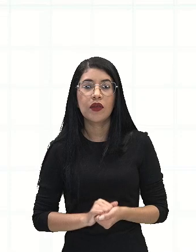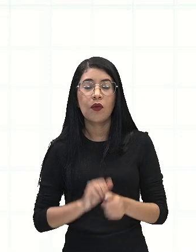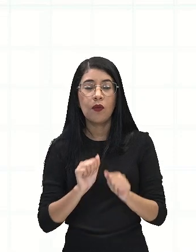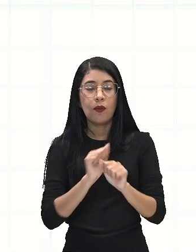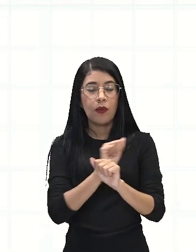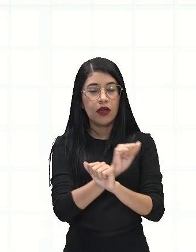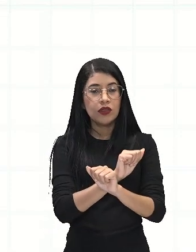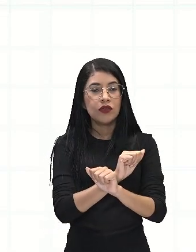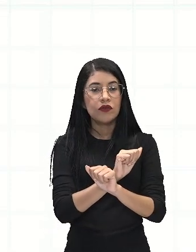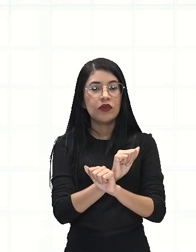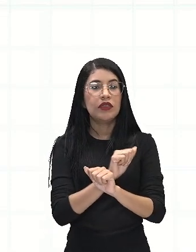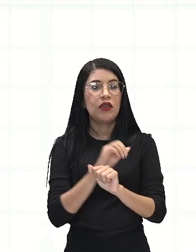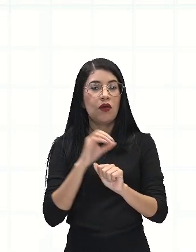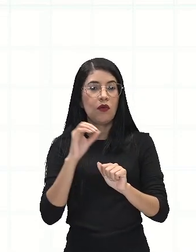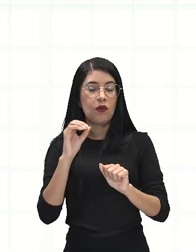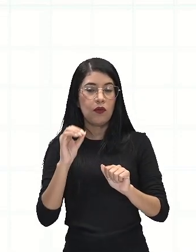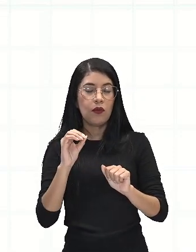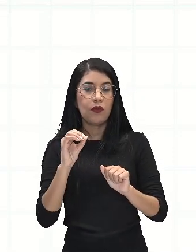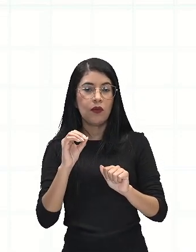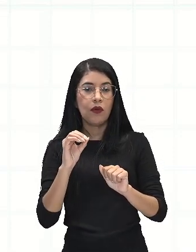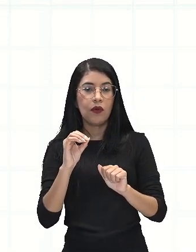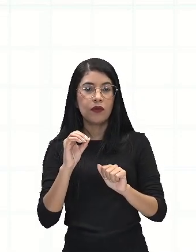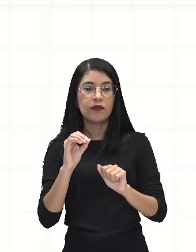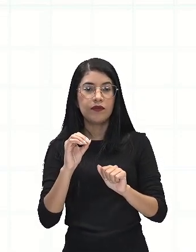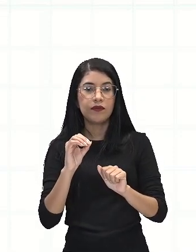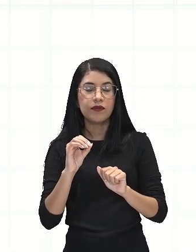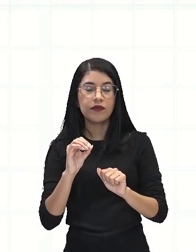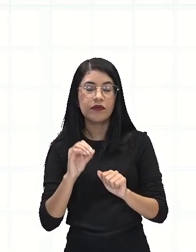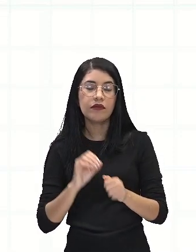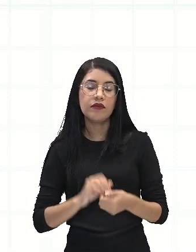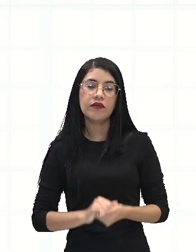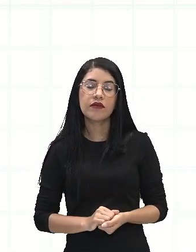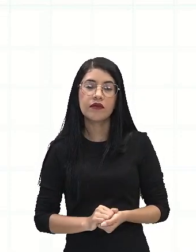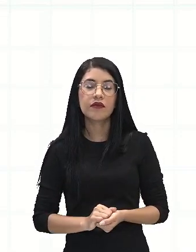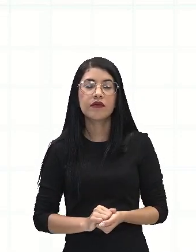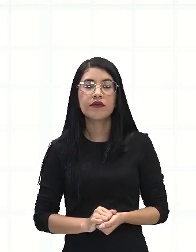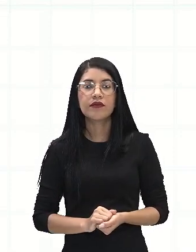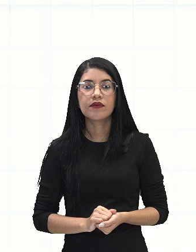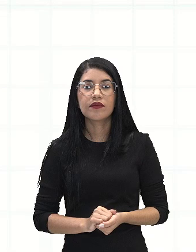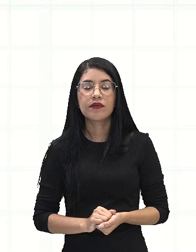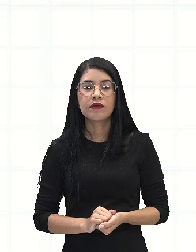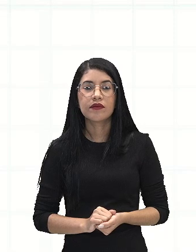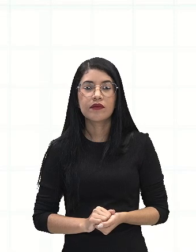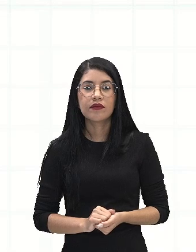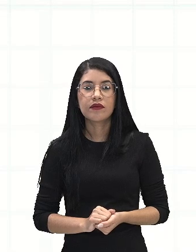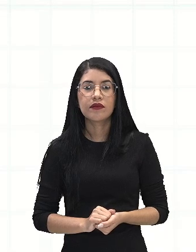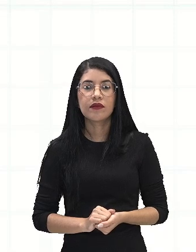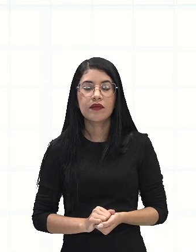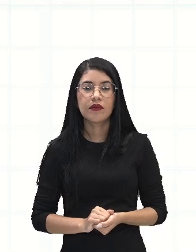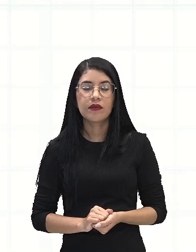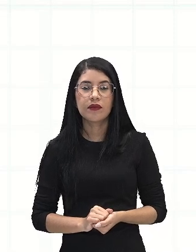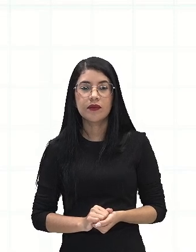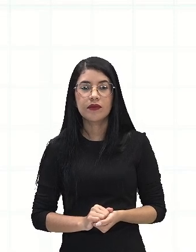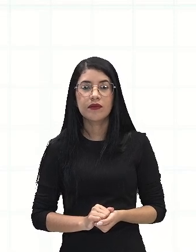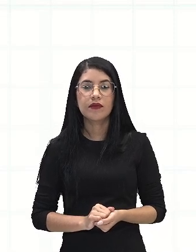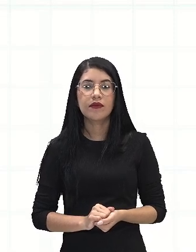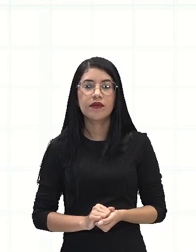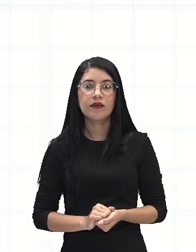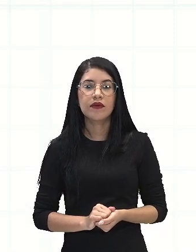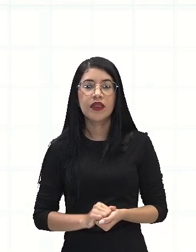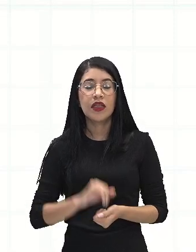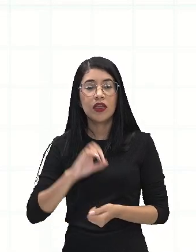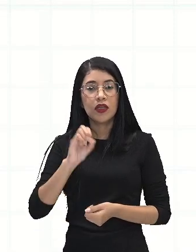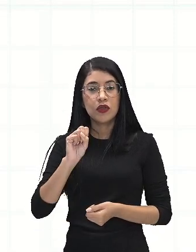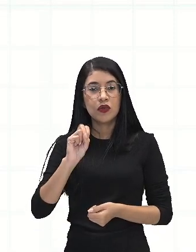desse adjetivo. Então, percebam que o artigo, ele passa a ser um artigo masculino, certo? E